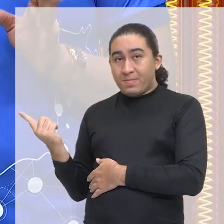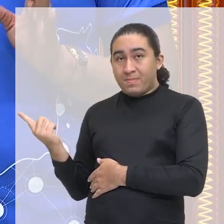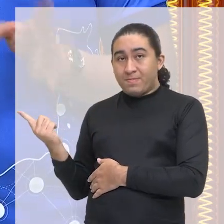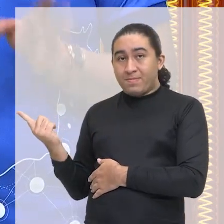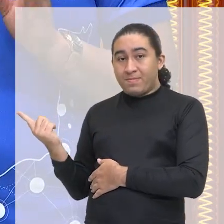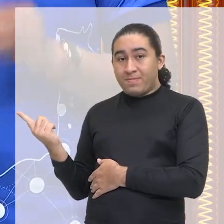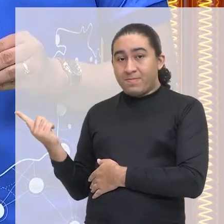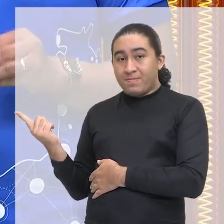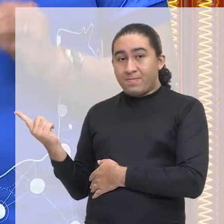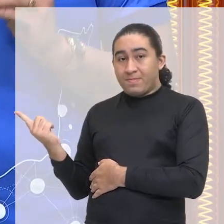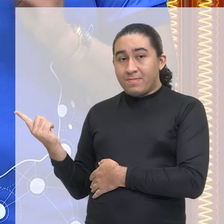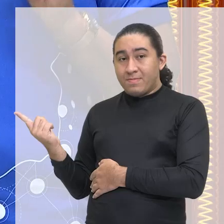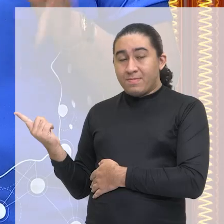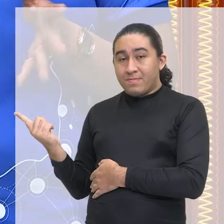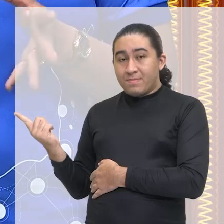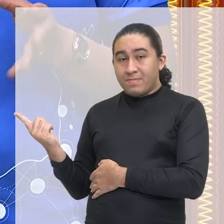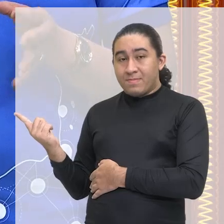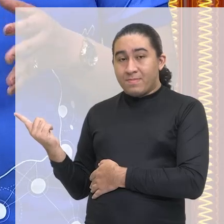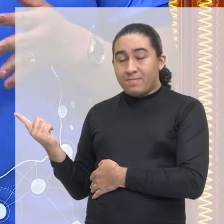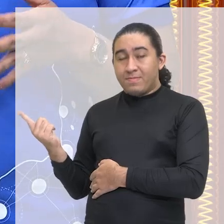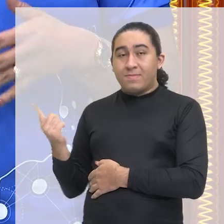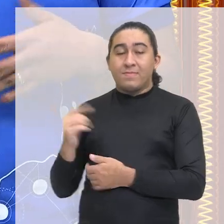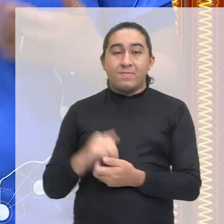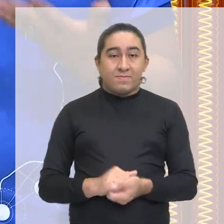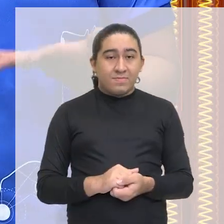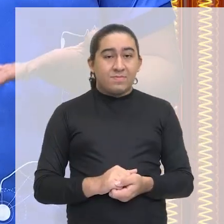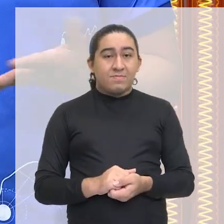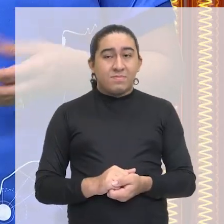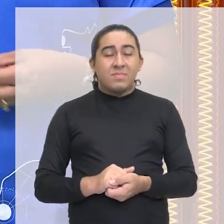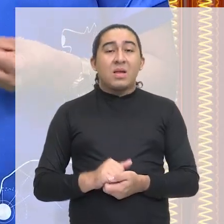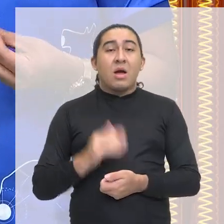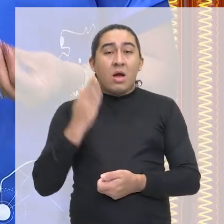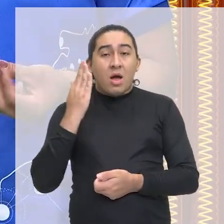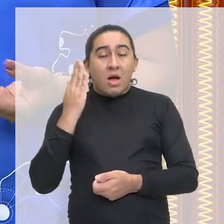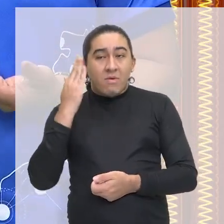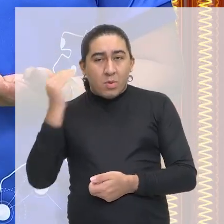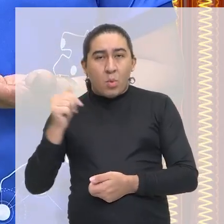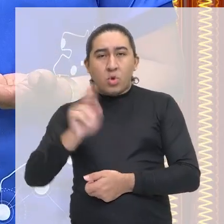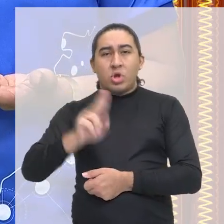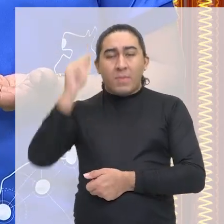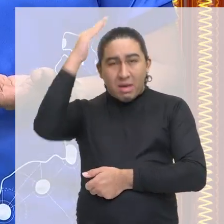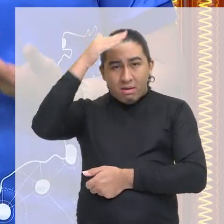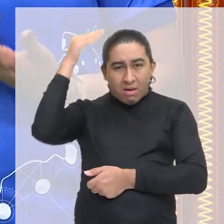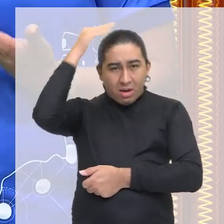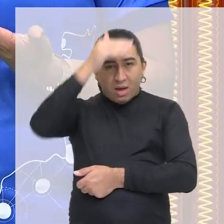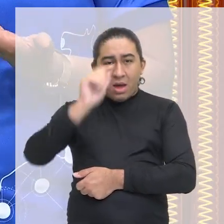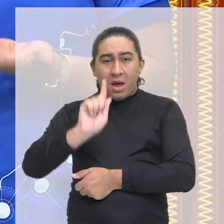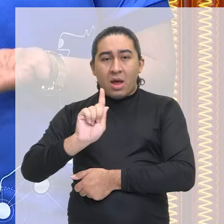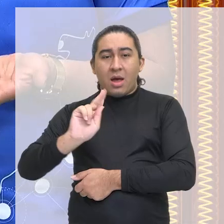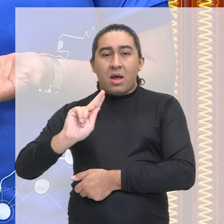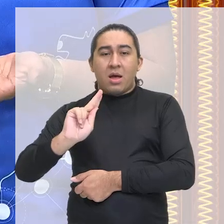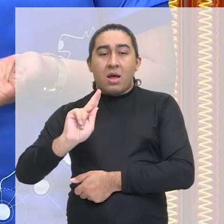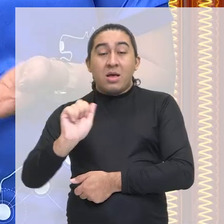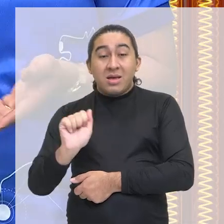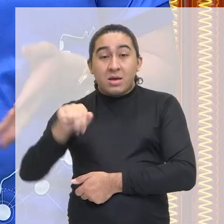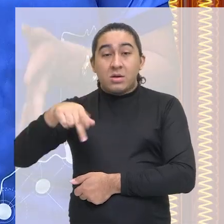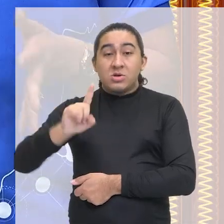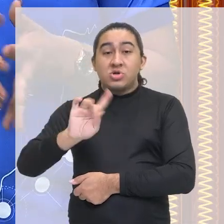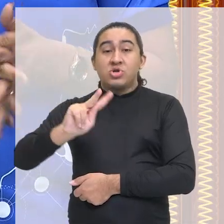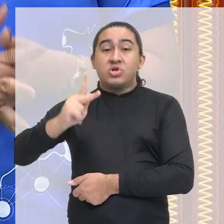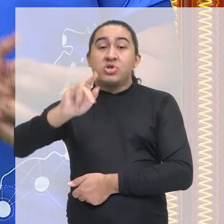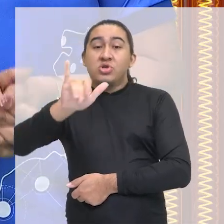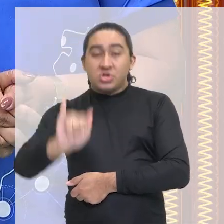Mohammad Krishnachandra Gandhi, né, mais conhecido como Gandhi. Quem foi este personagem? Né? Quem foi essa figura